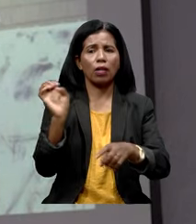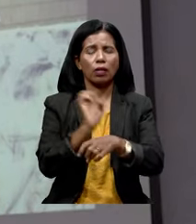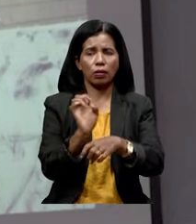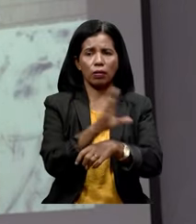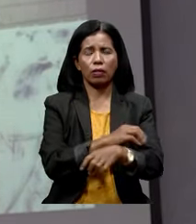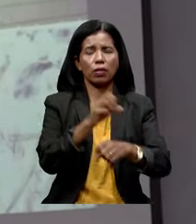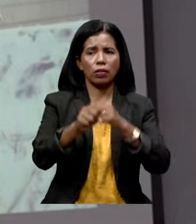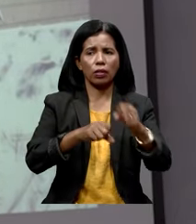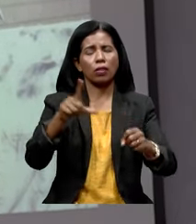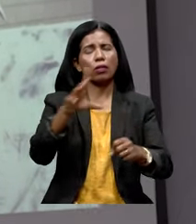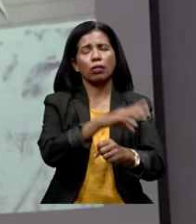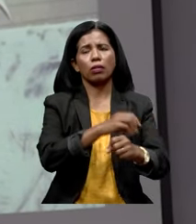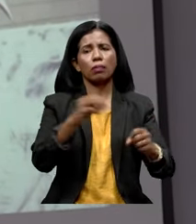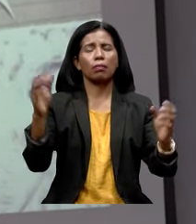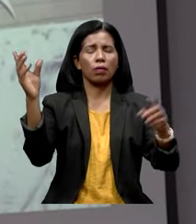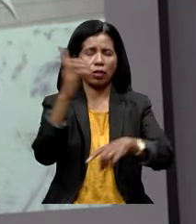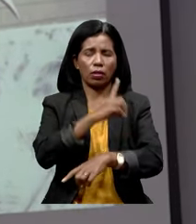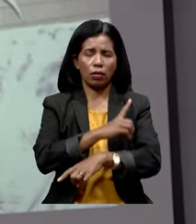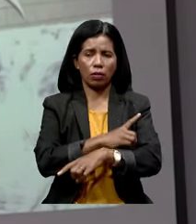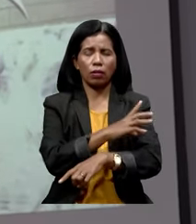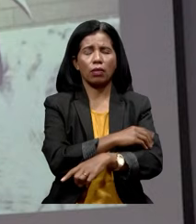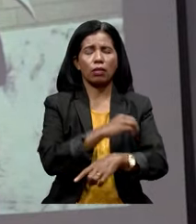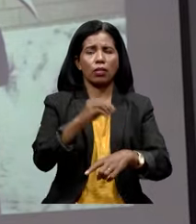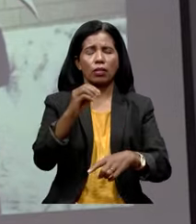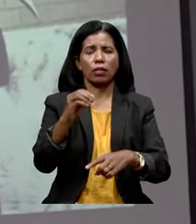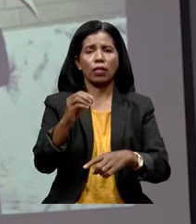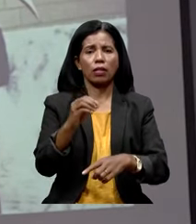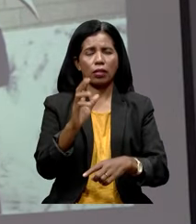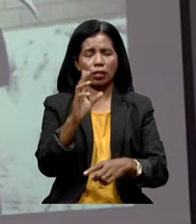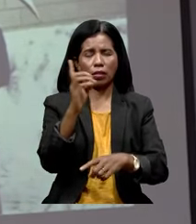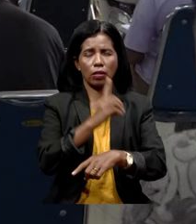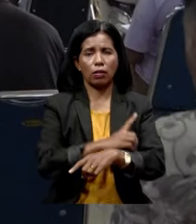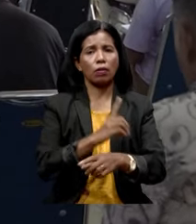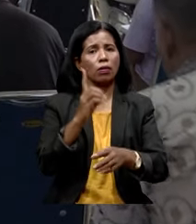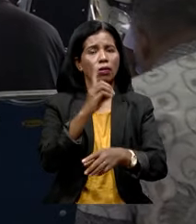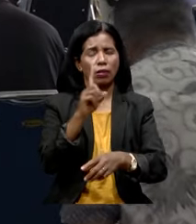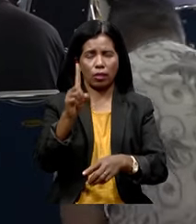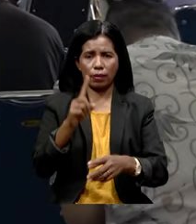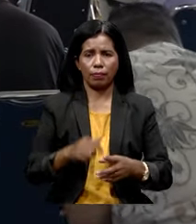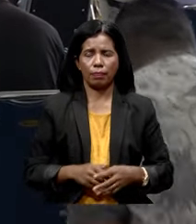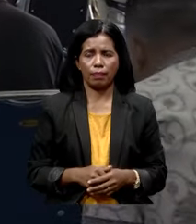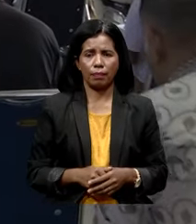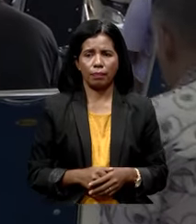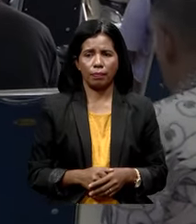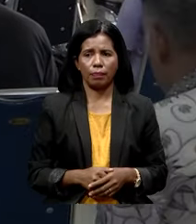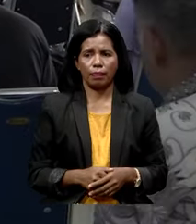social no cultura valoram consulta popular né halau durante loronida a Gina Lola Jacinto Fuca GMN.